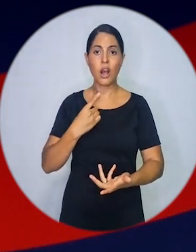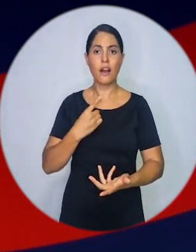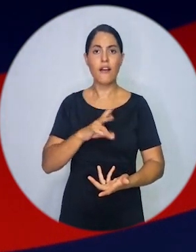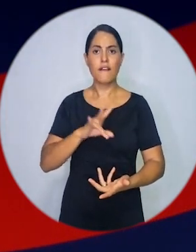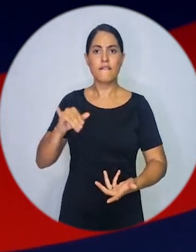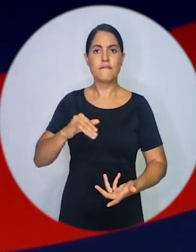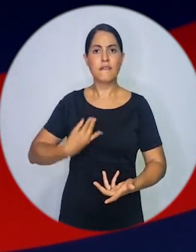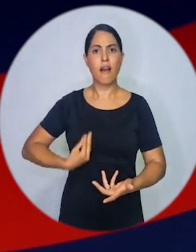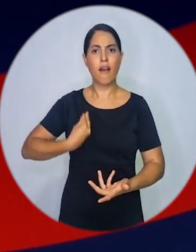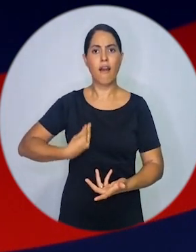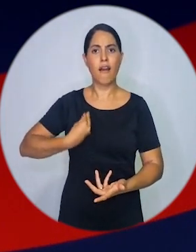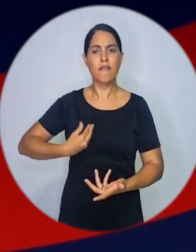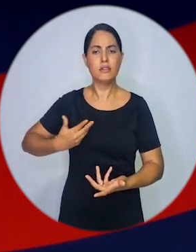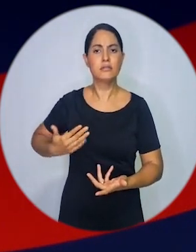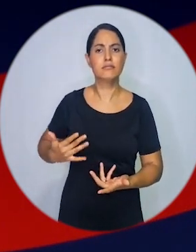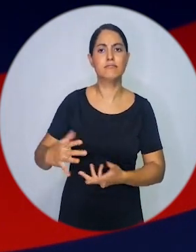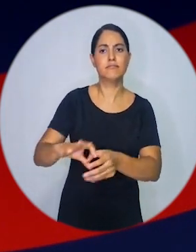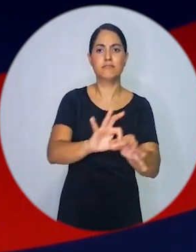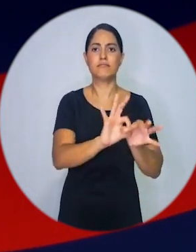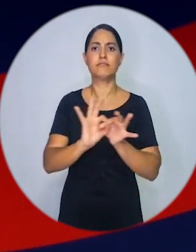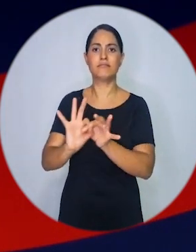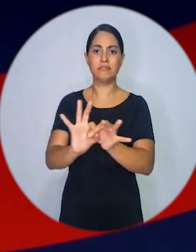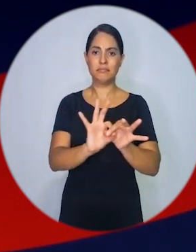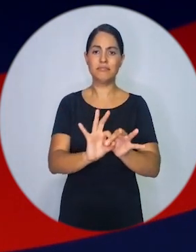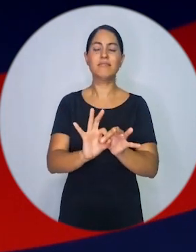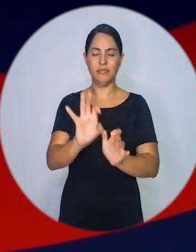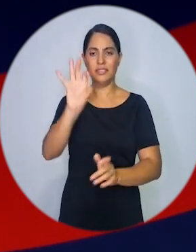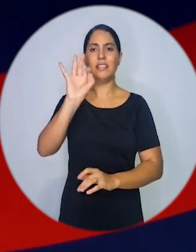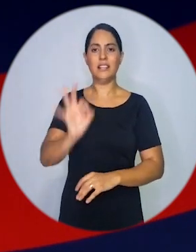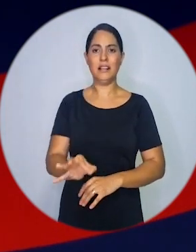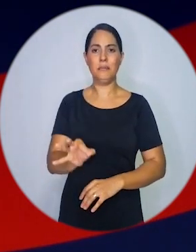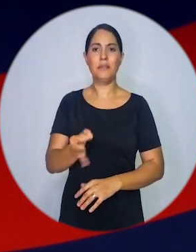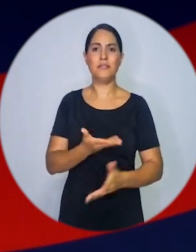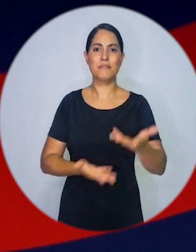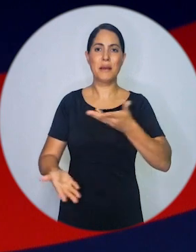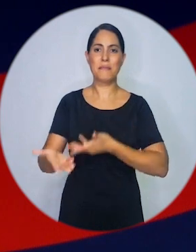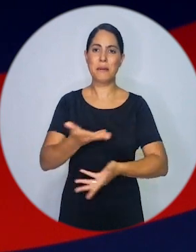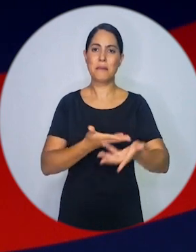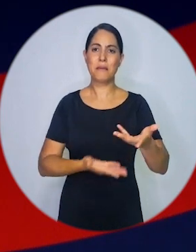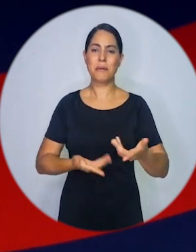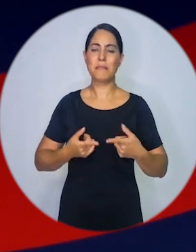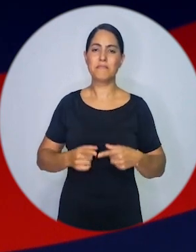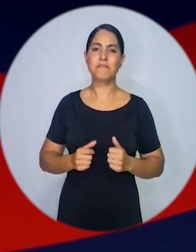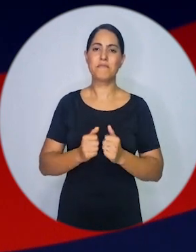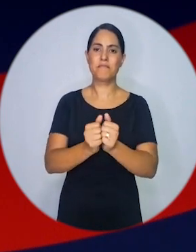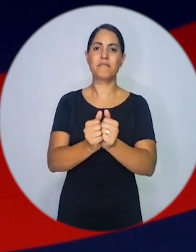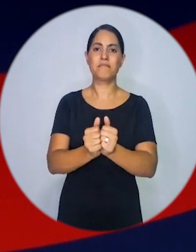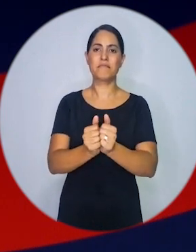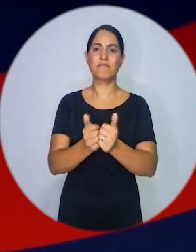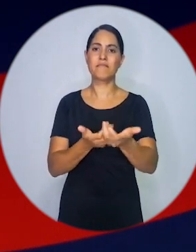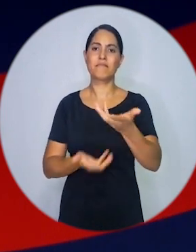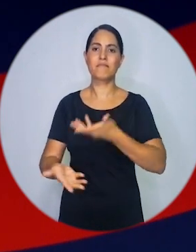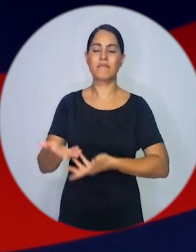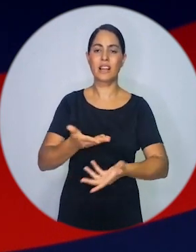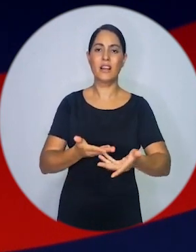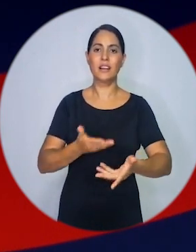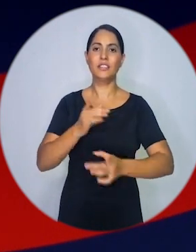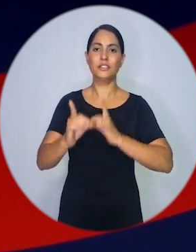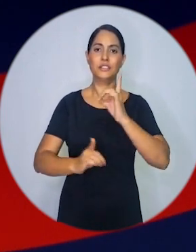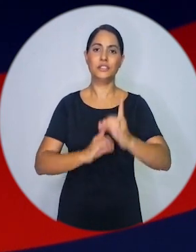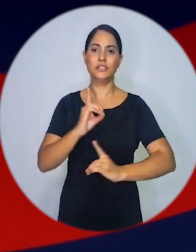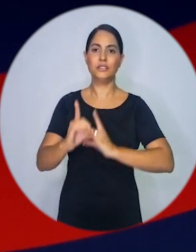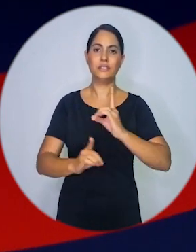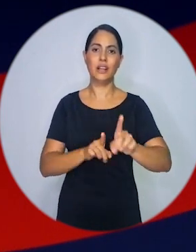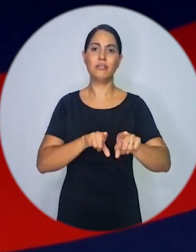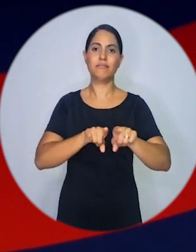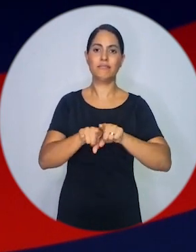faltará ao mundo em que vivemos. De mãos dadas, certamente estaremos ao lado da integração,